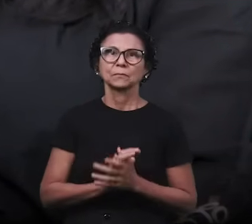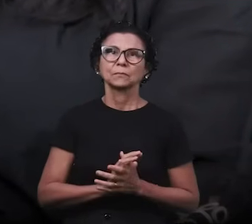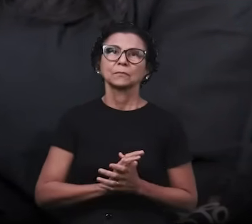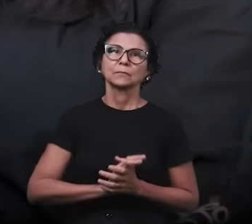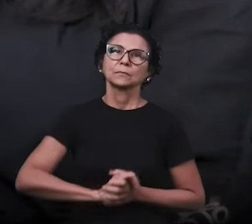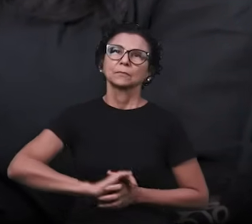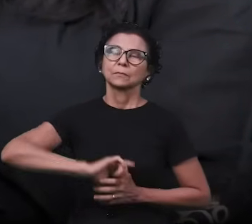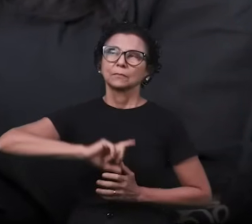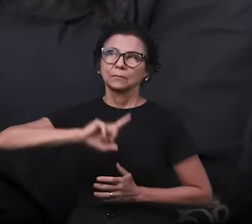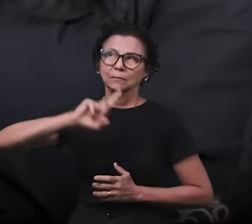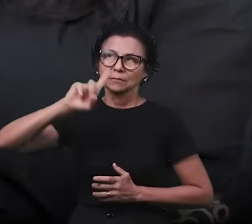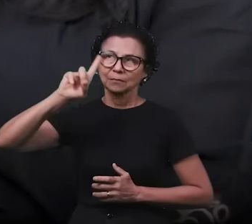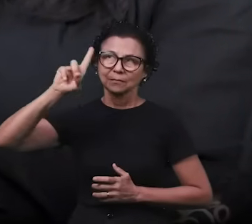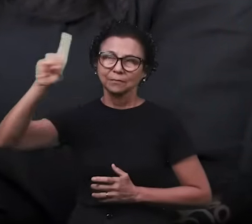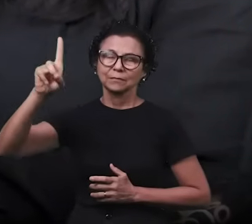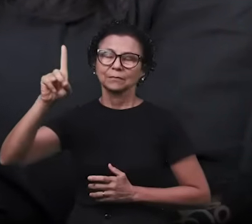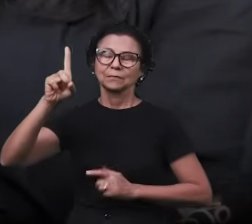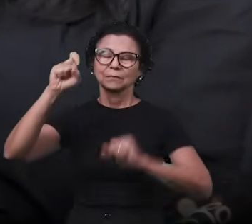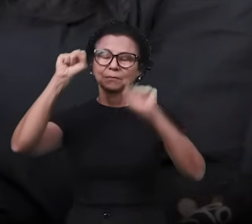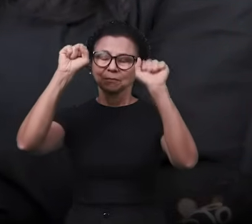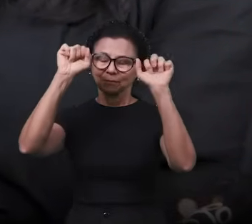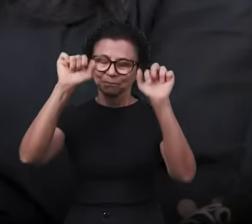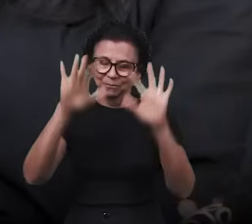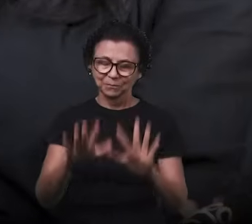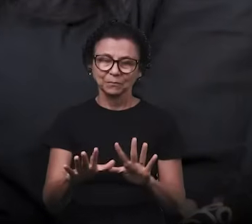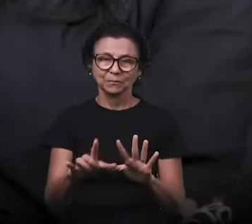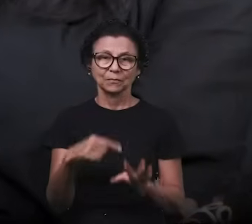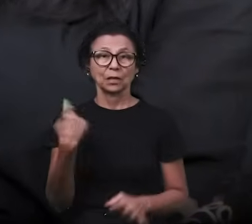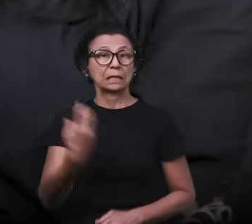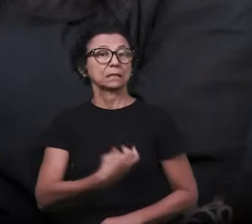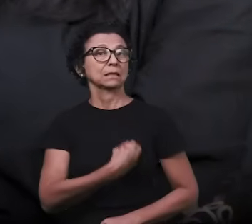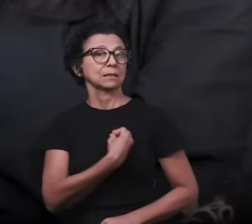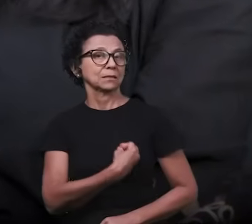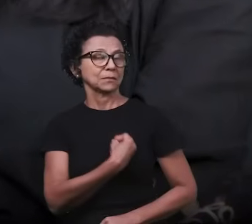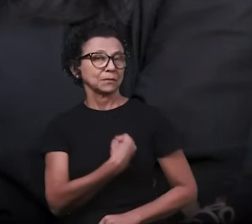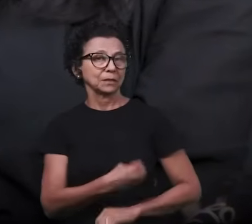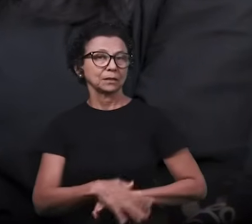possa permanecer abençoado grandemente as nossas vidas,